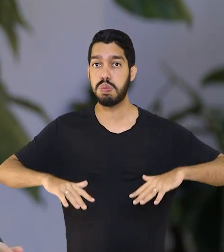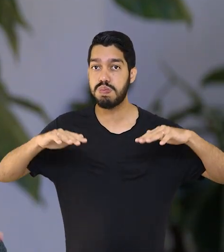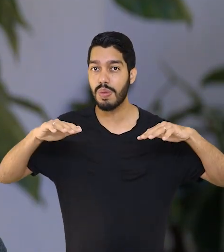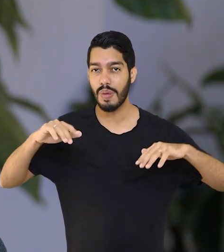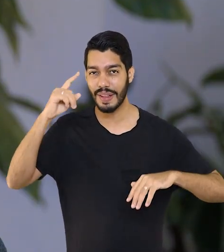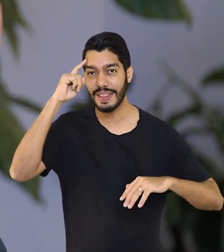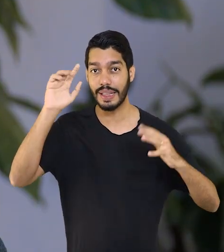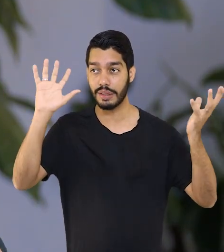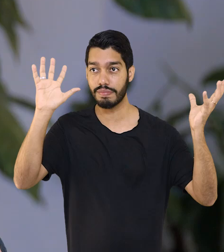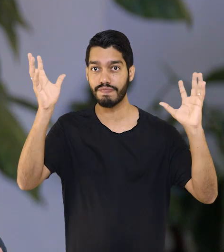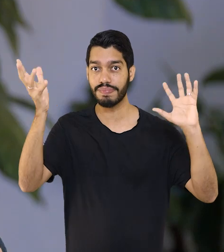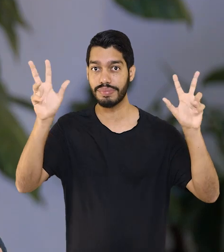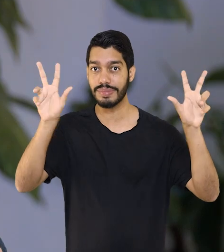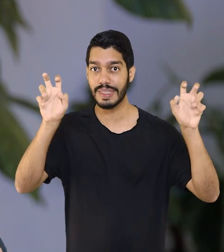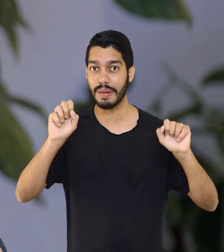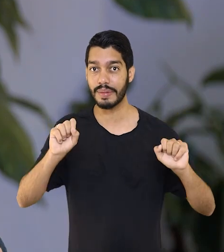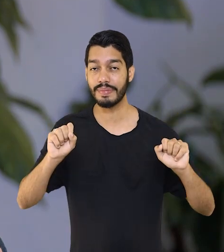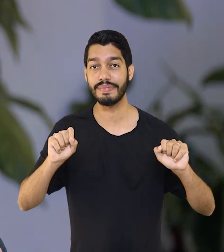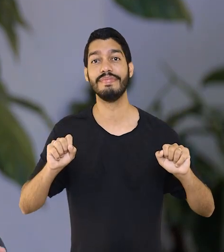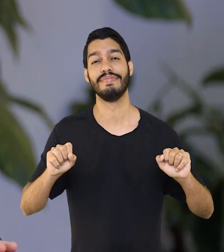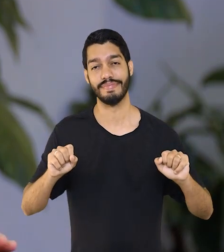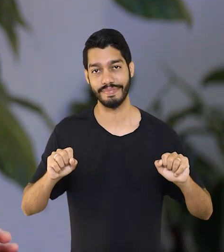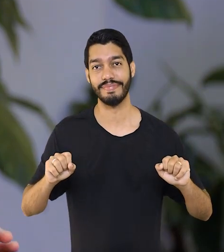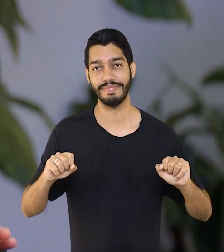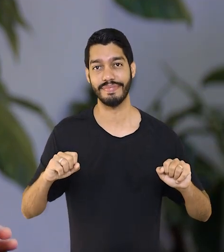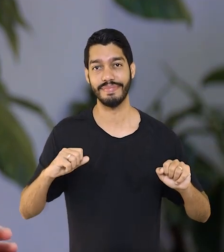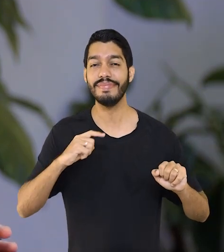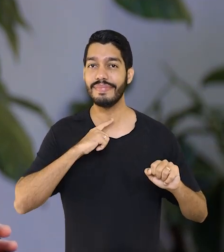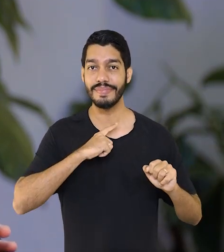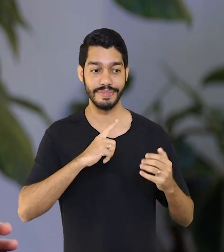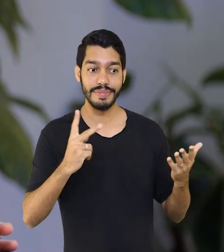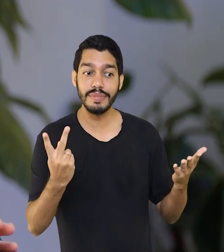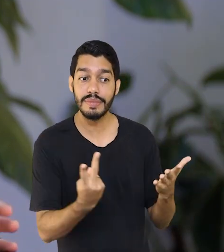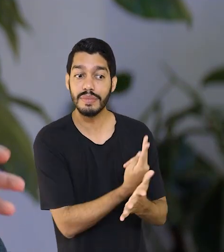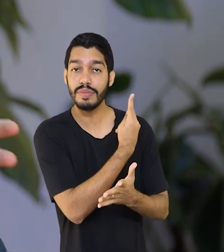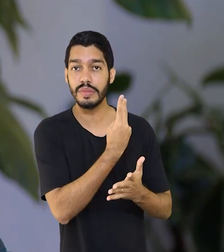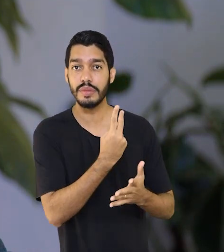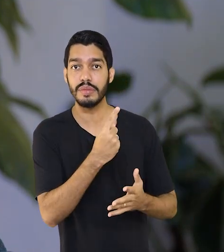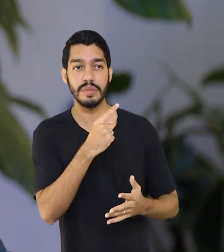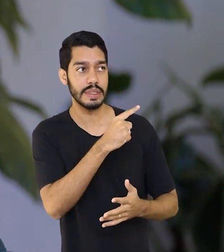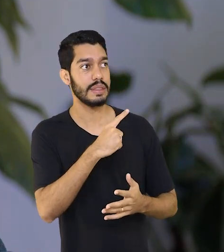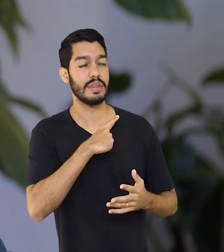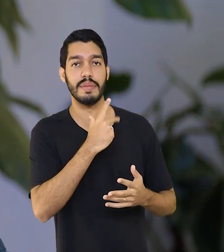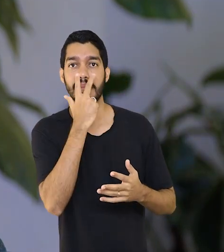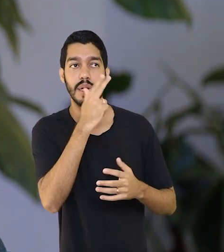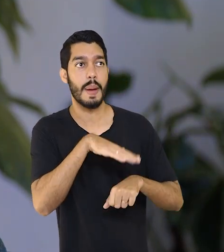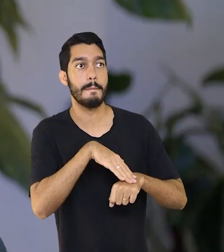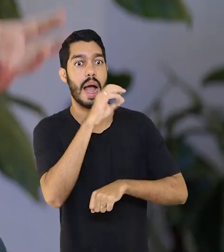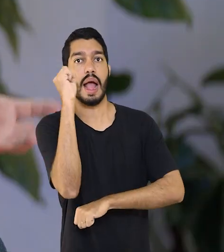tragédia, não há como... Mas se alguém acha que ela foi uma das inundações